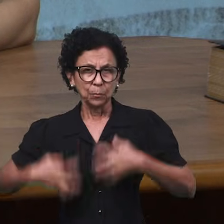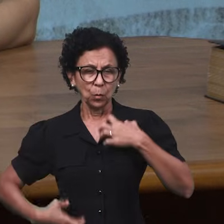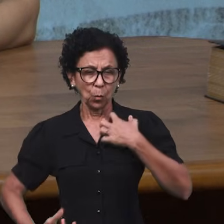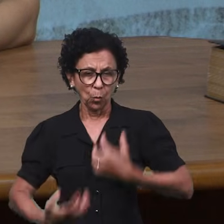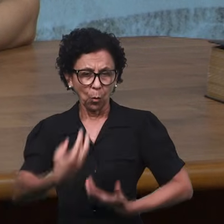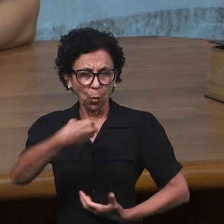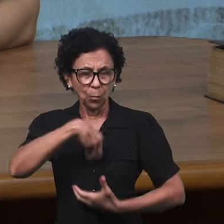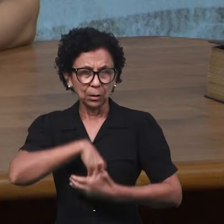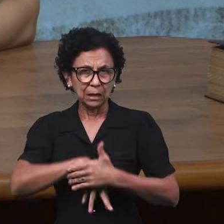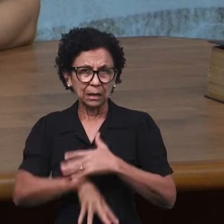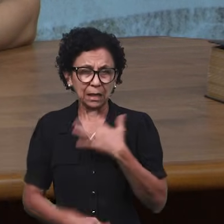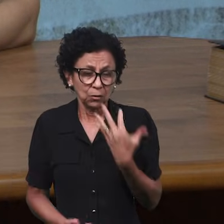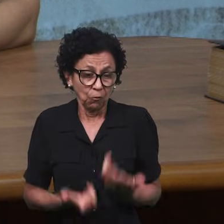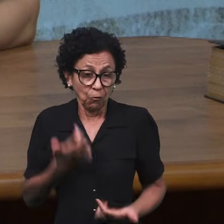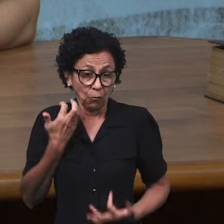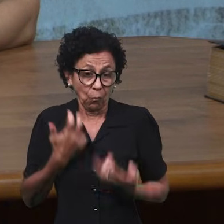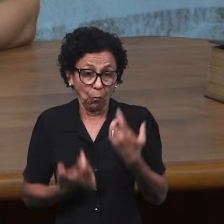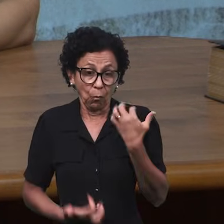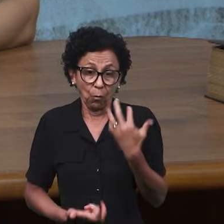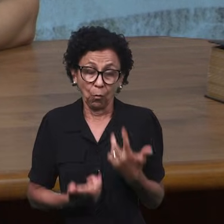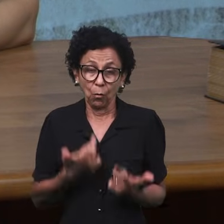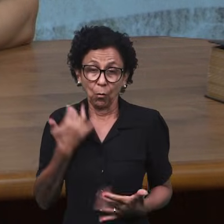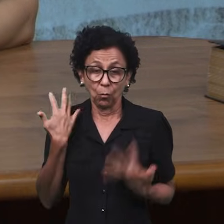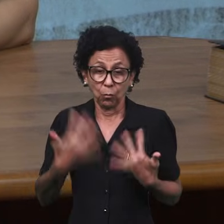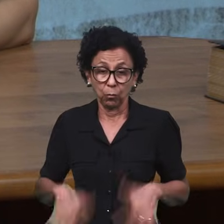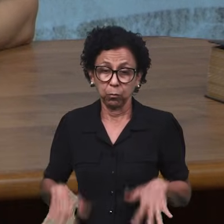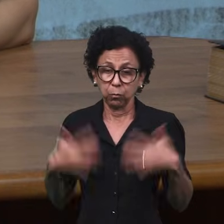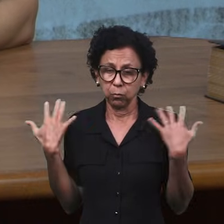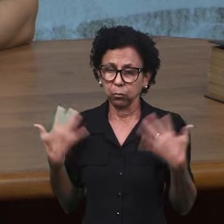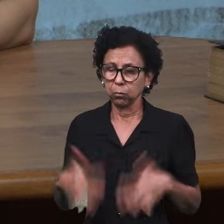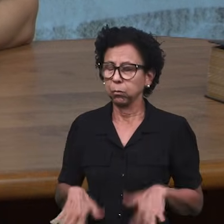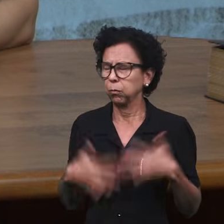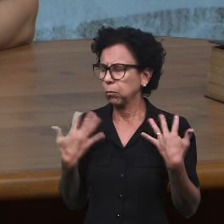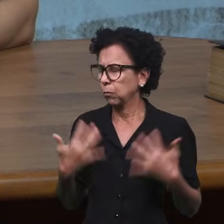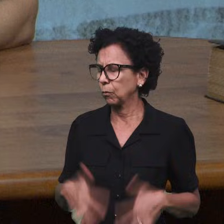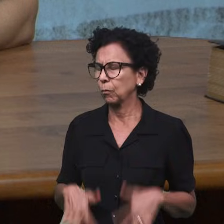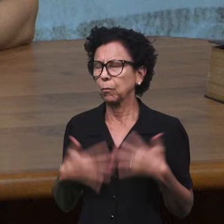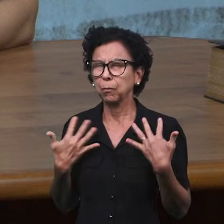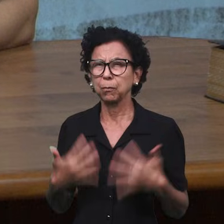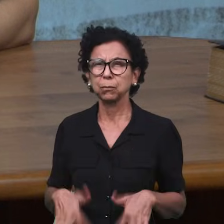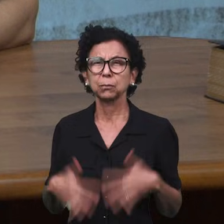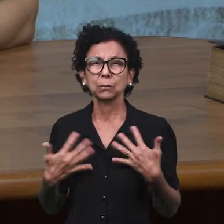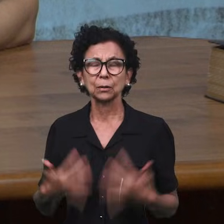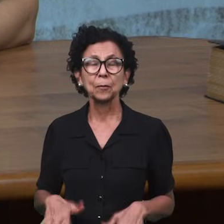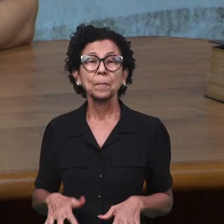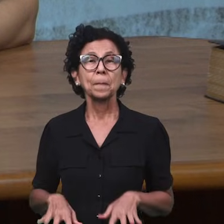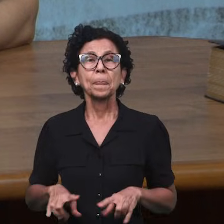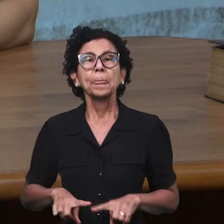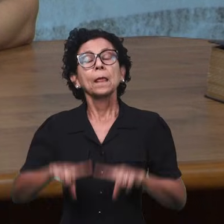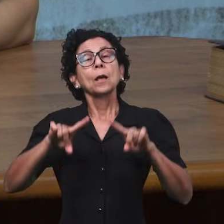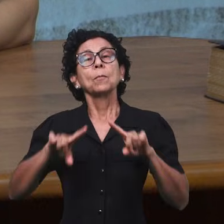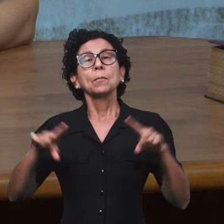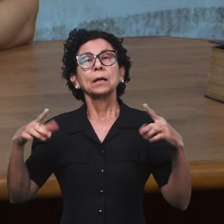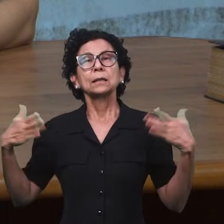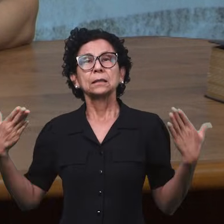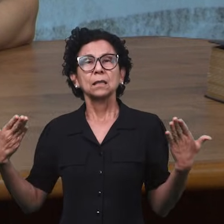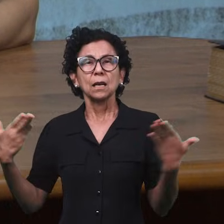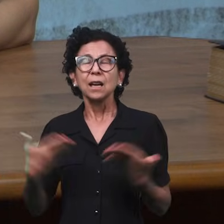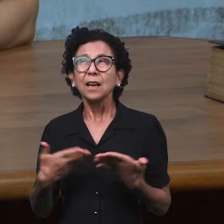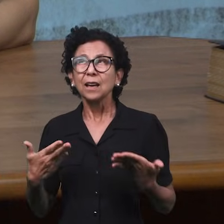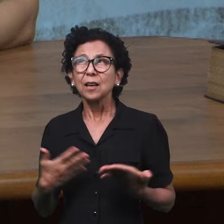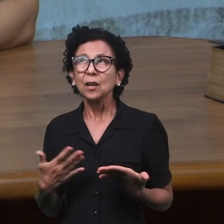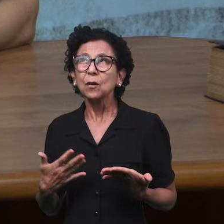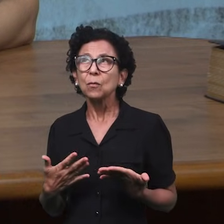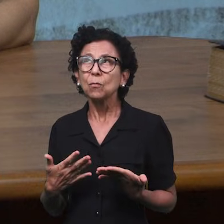não estão quietas. Os dias da aflição me surpreenderam. Denegrido ando, mas não